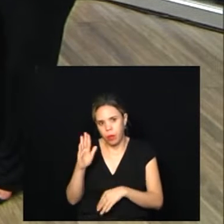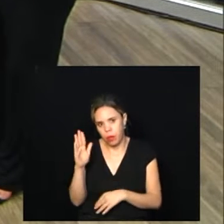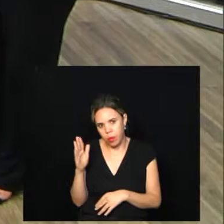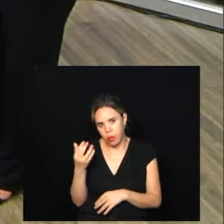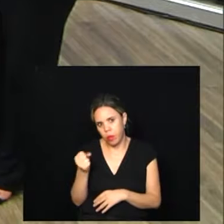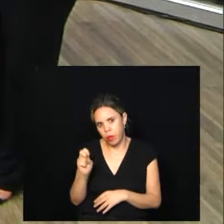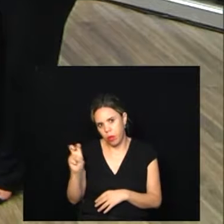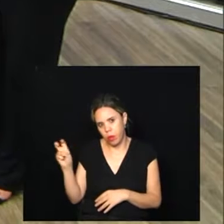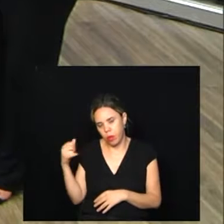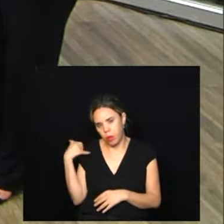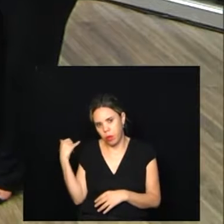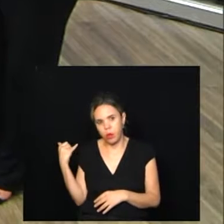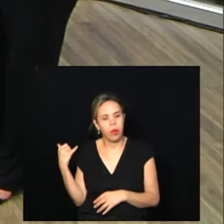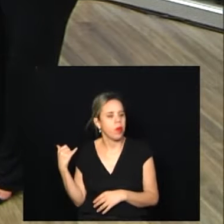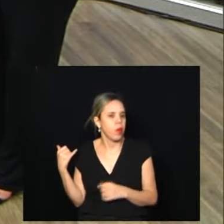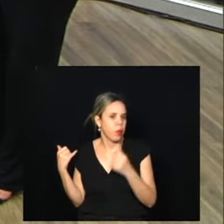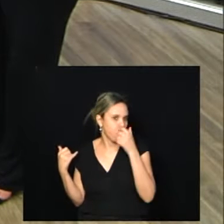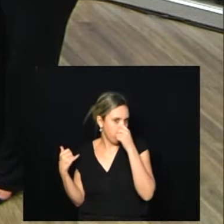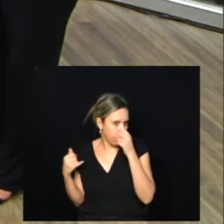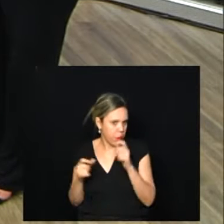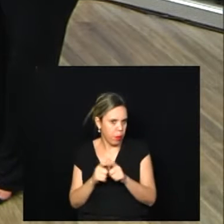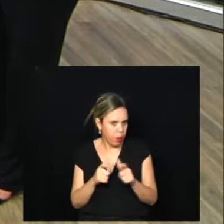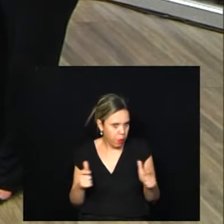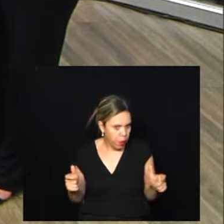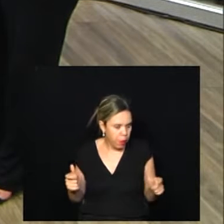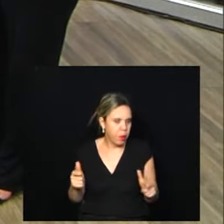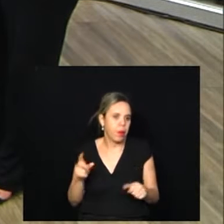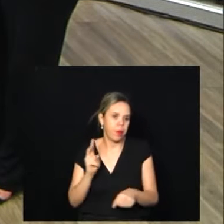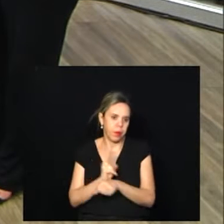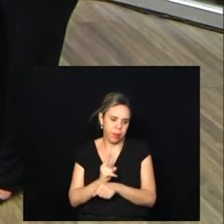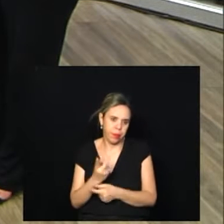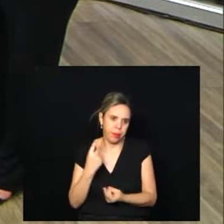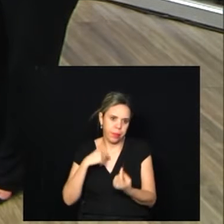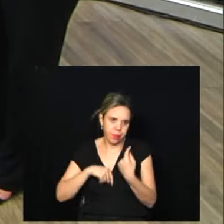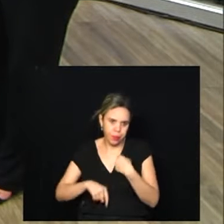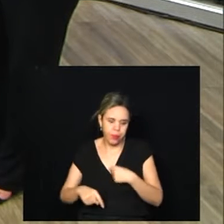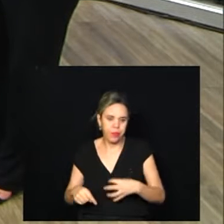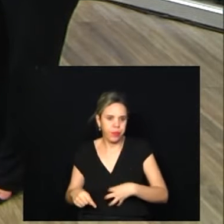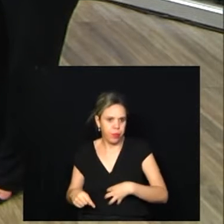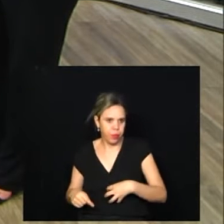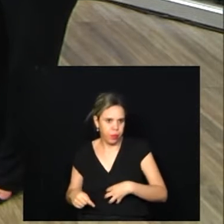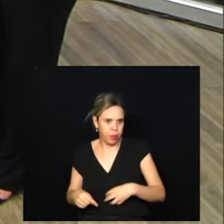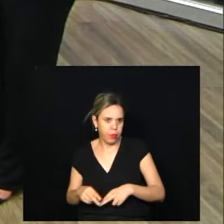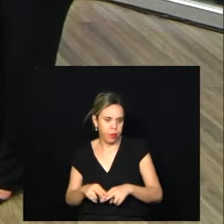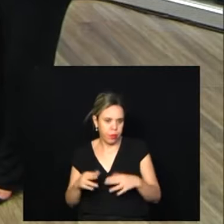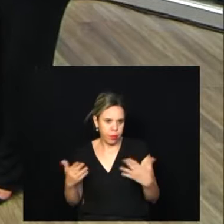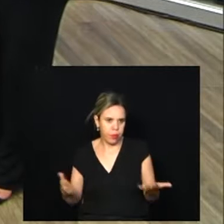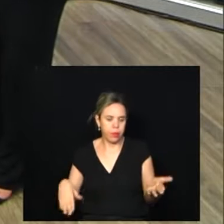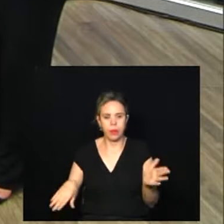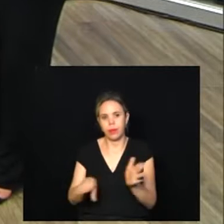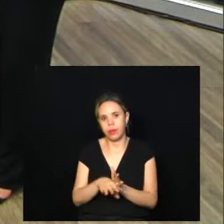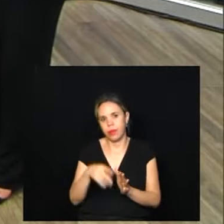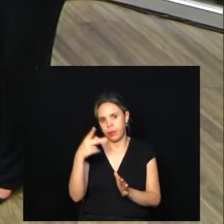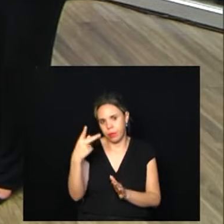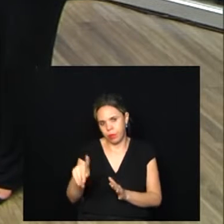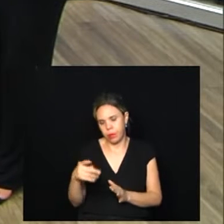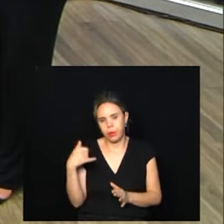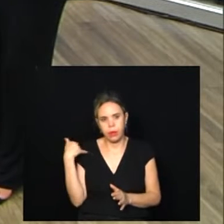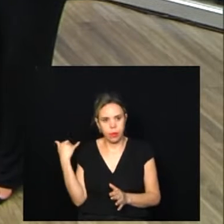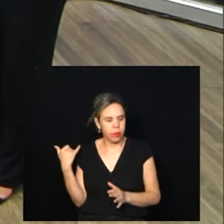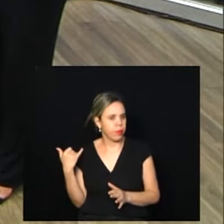dos 85 anos, mas que aumenta a imunidade dentro do nosso organismo. Por isso que quando chegar a sua faixa